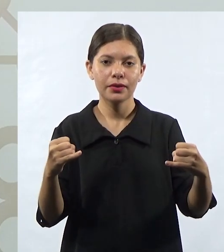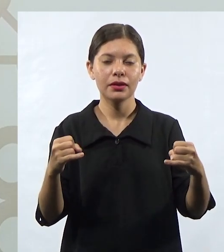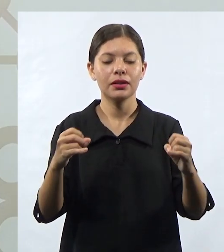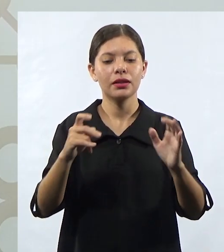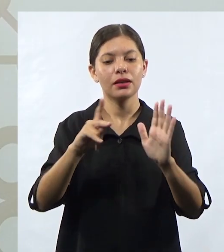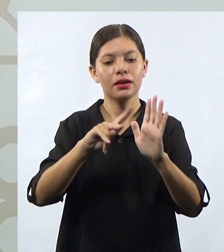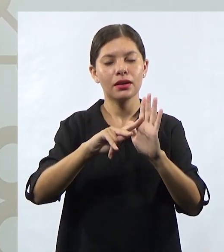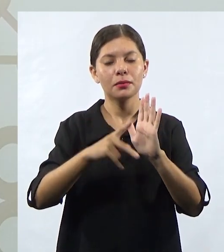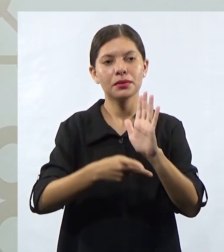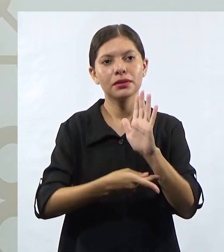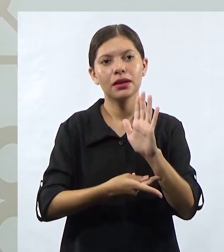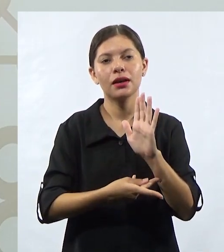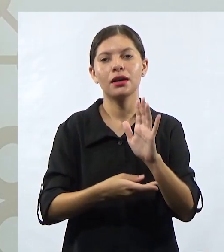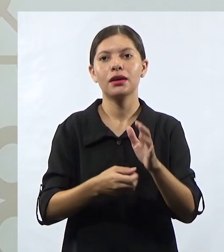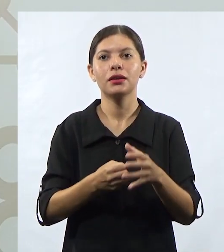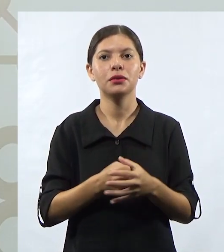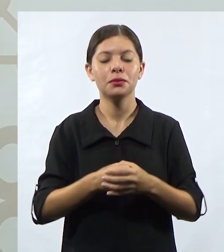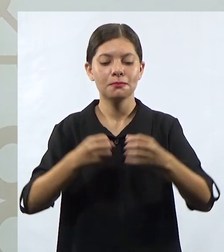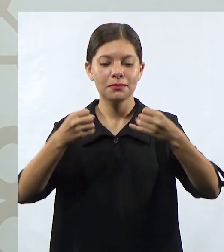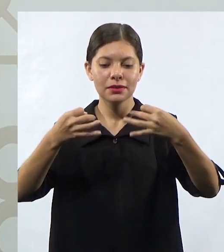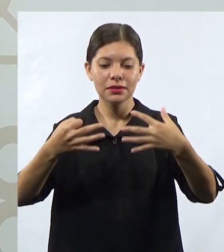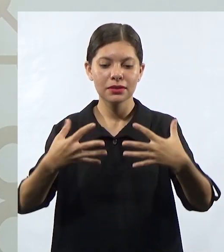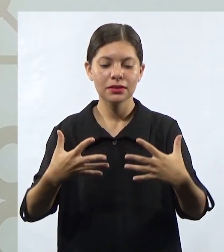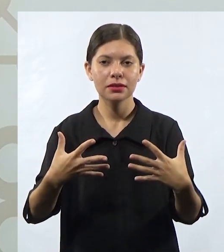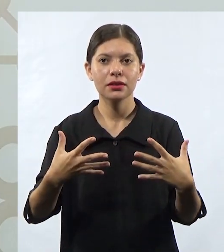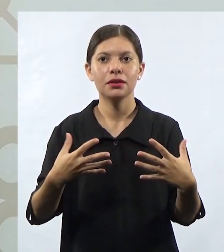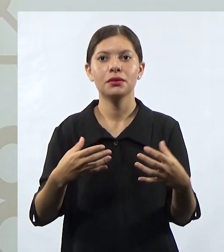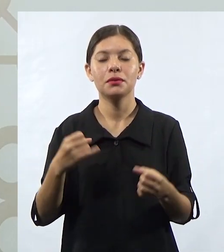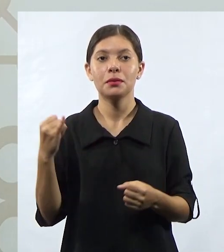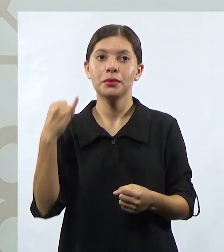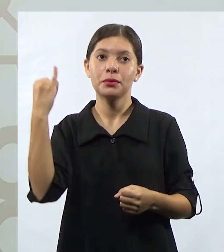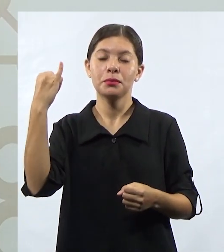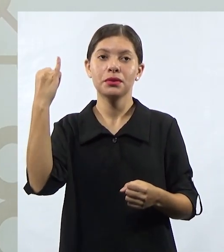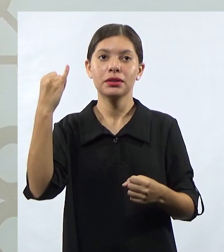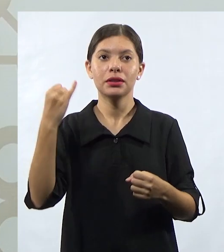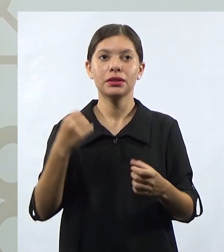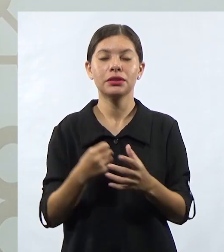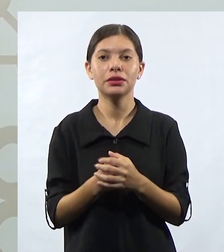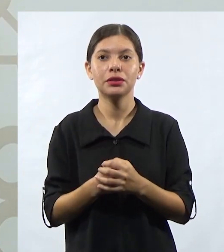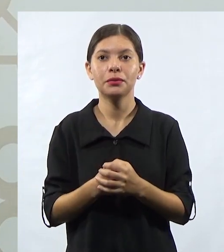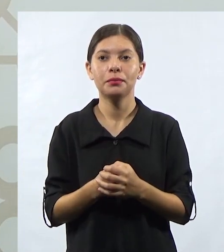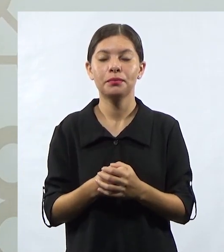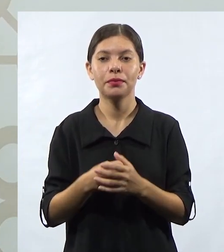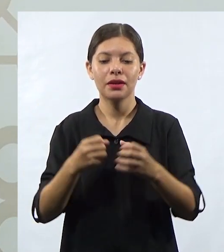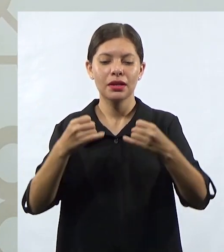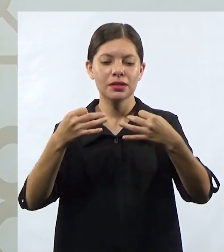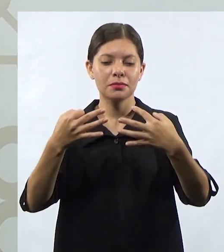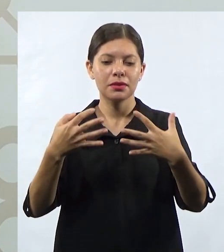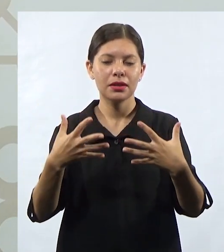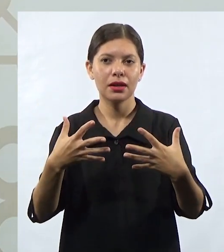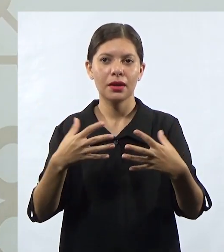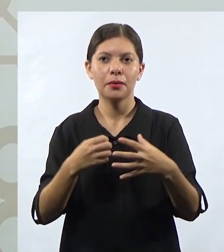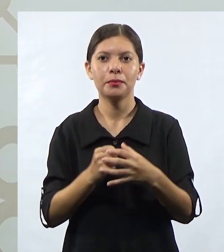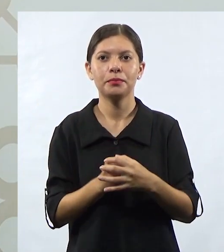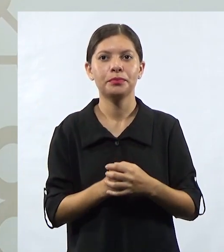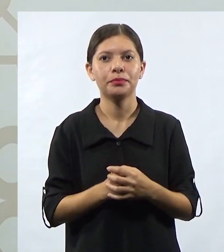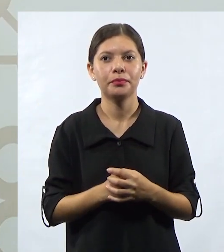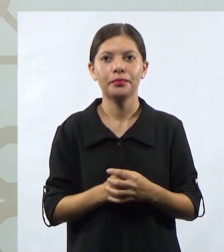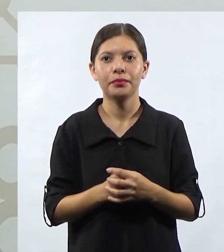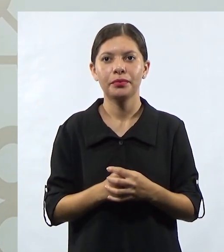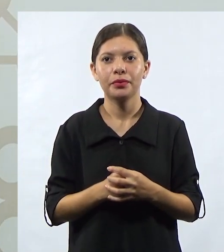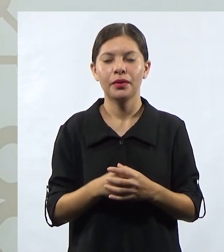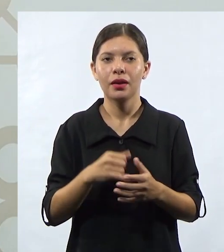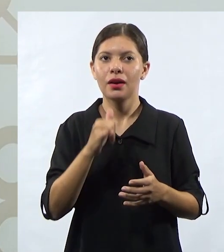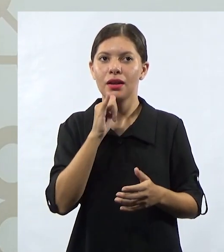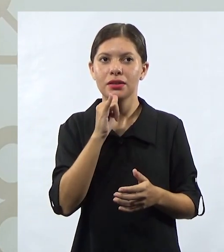cabeçalho, o intervalo, a descrição, então é muito importante que você coloque na descrição, não basta você colocar apenas